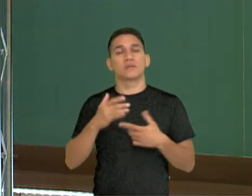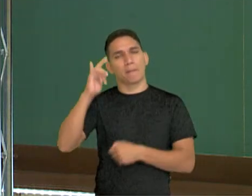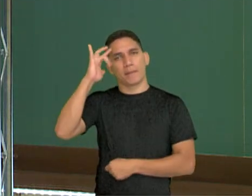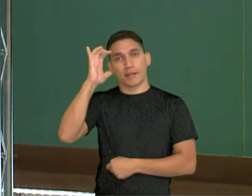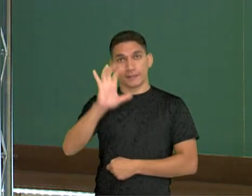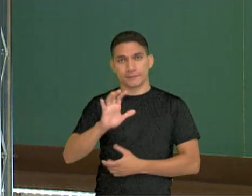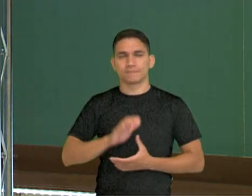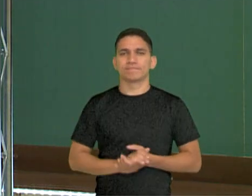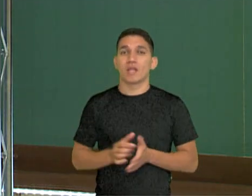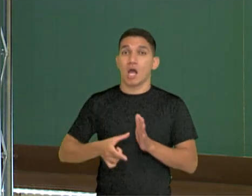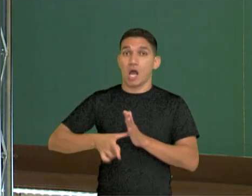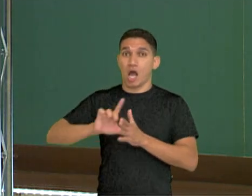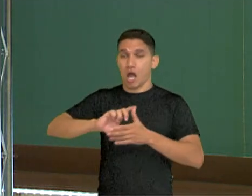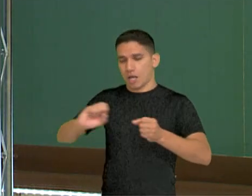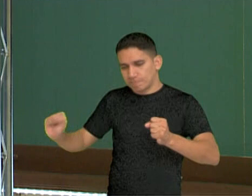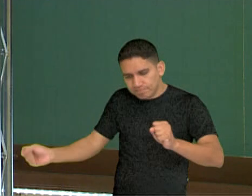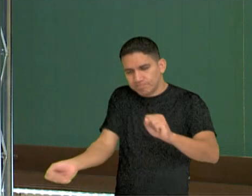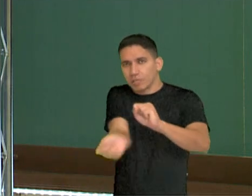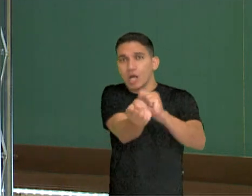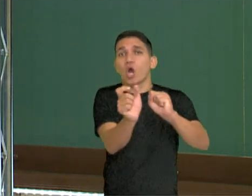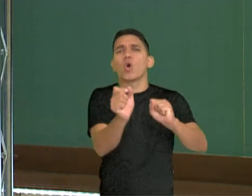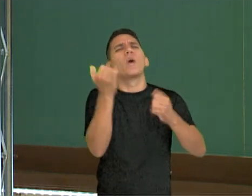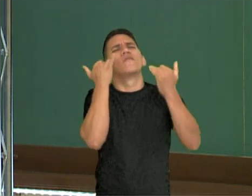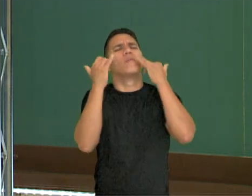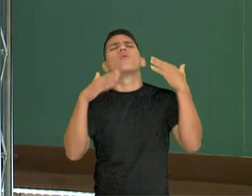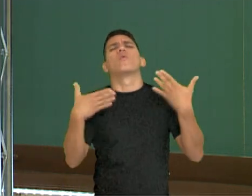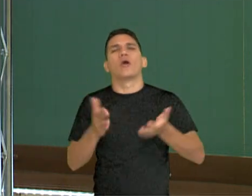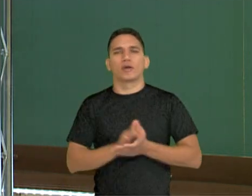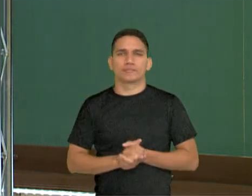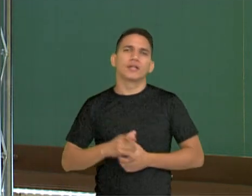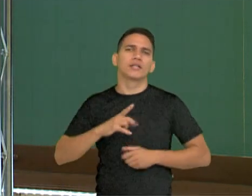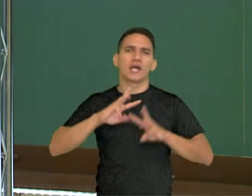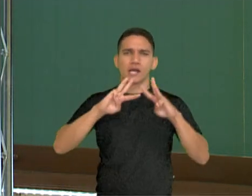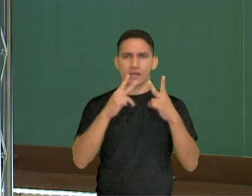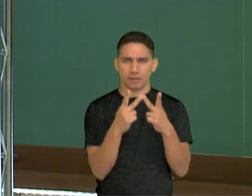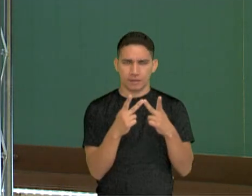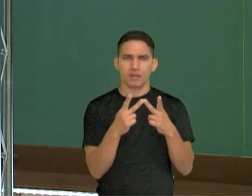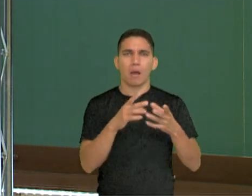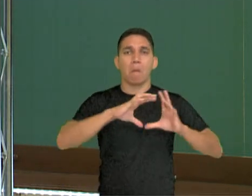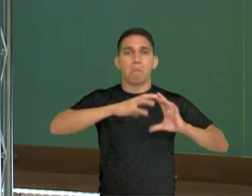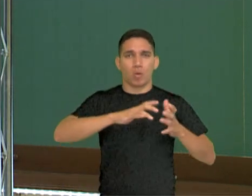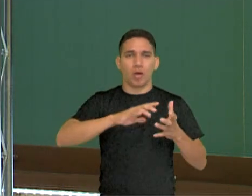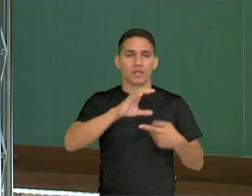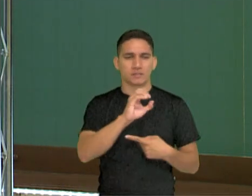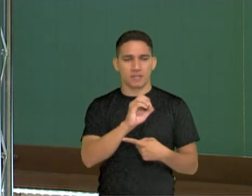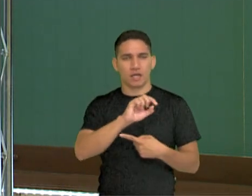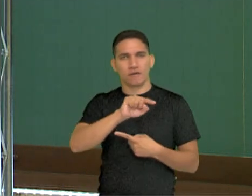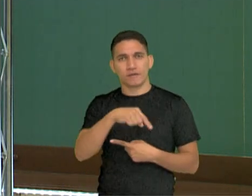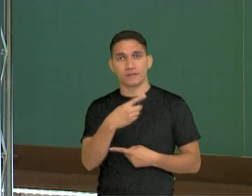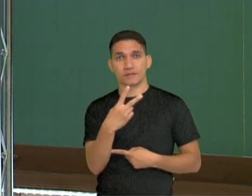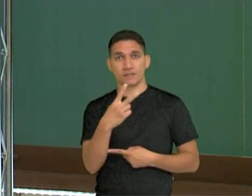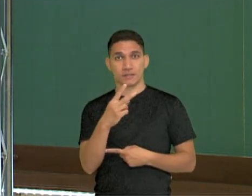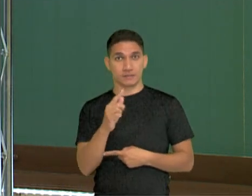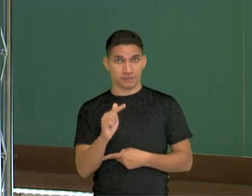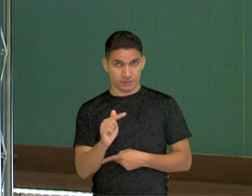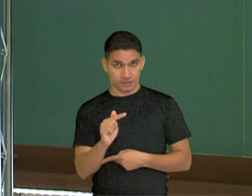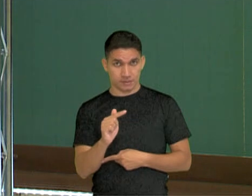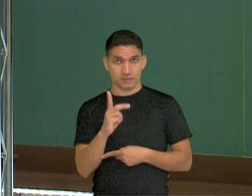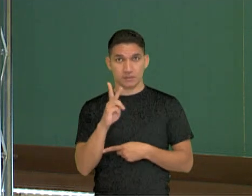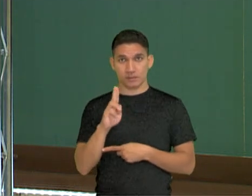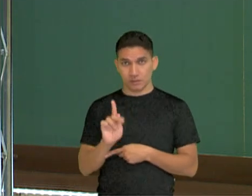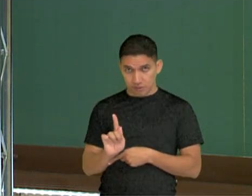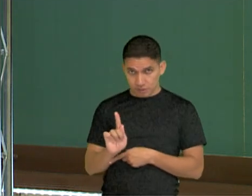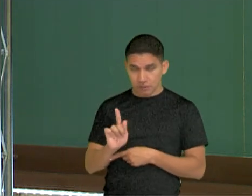seguinte, antes da batida do jogador, o que a gente tem? A gente sabe que a massa da bola é 0,27 kg e que antes da batida